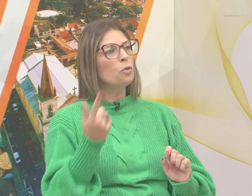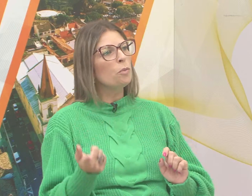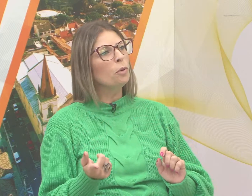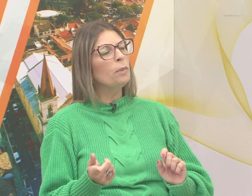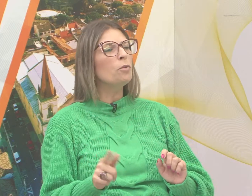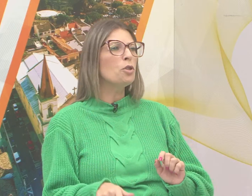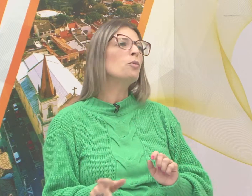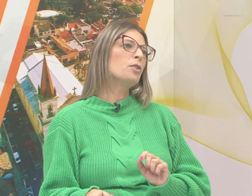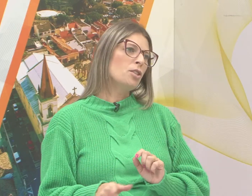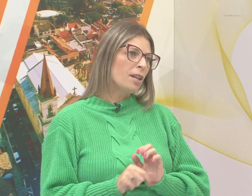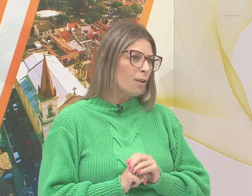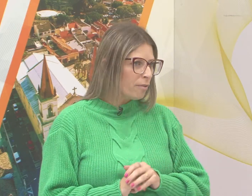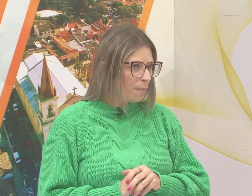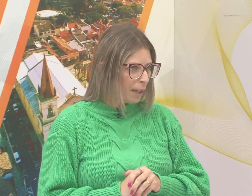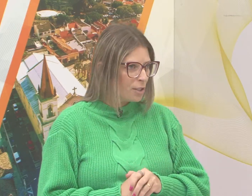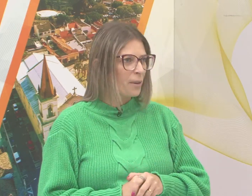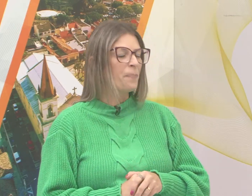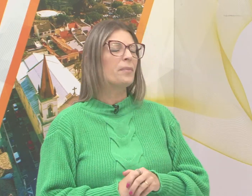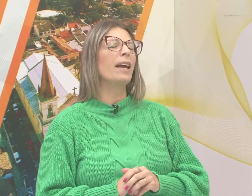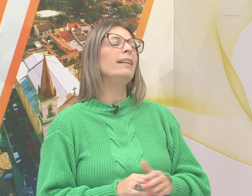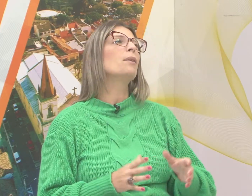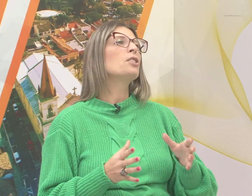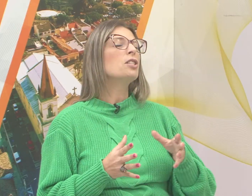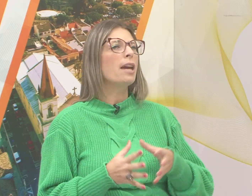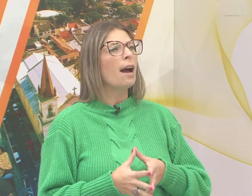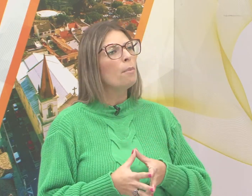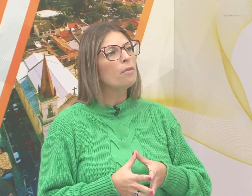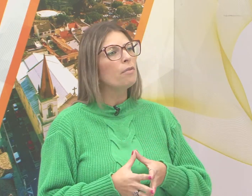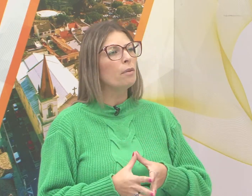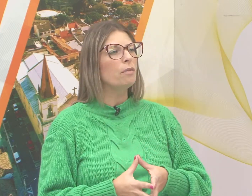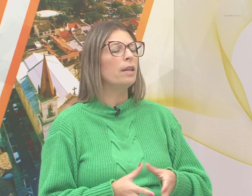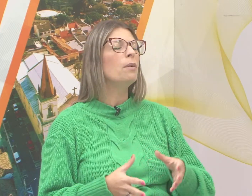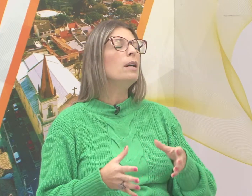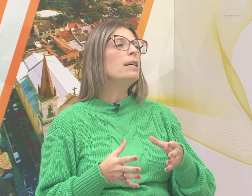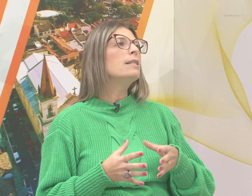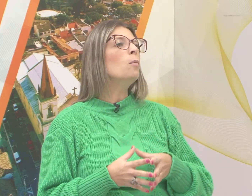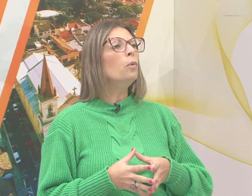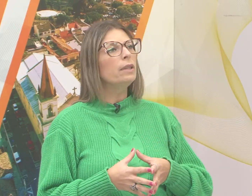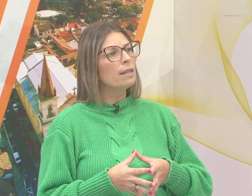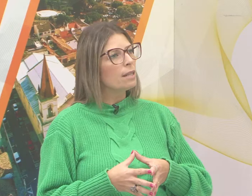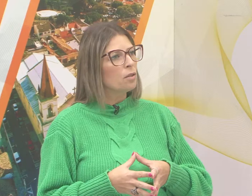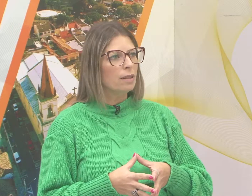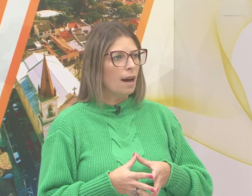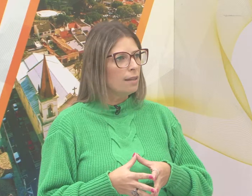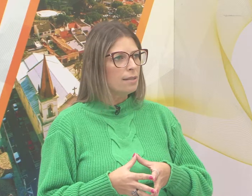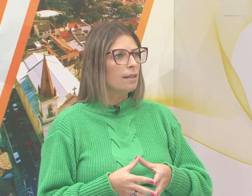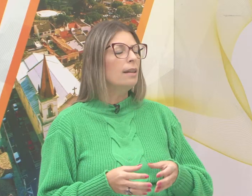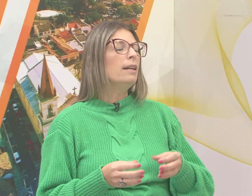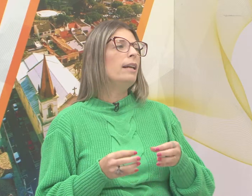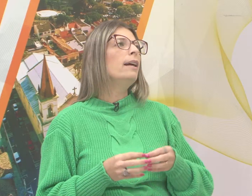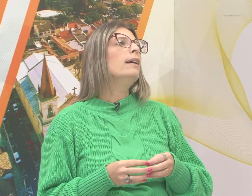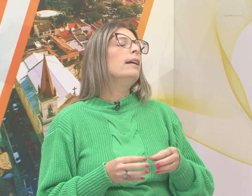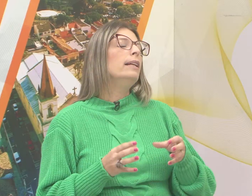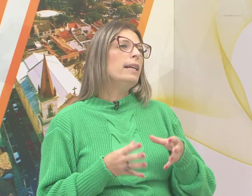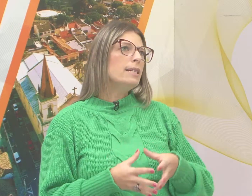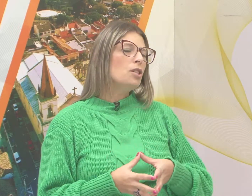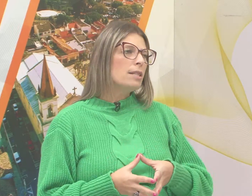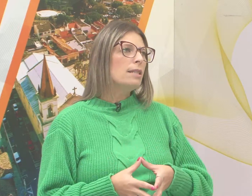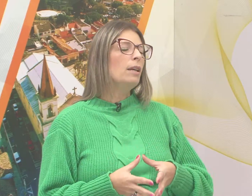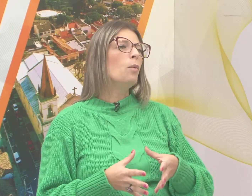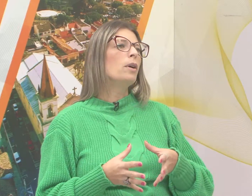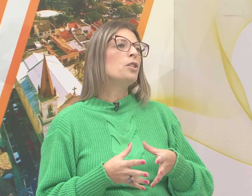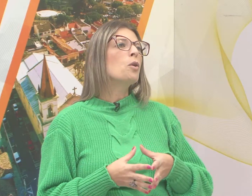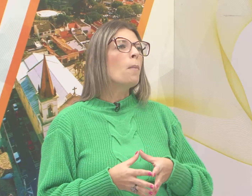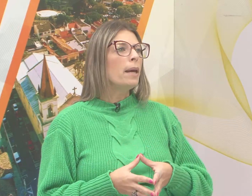mas no último domingo de junho a gente tem novamente, né? Então, a gente reabre o Viveiro. São muitas atividades, né? Nesse